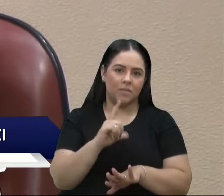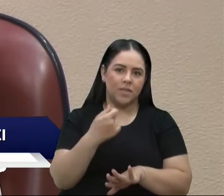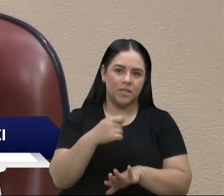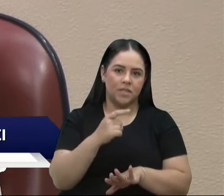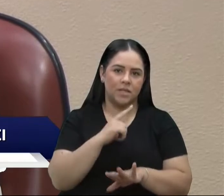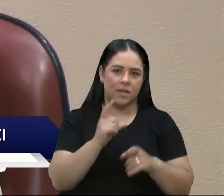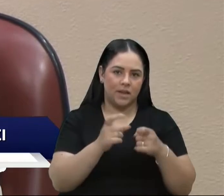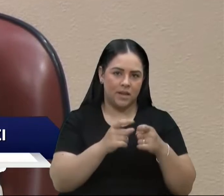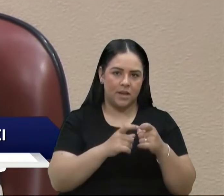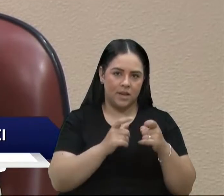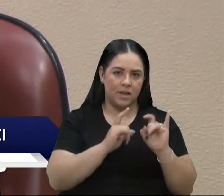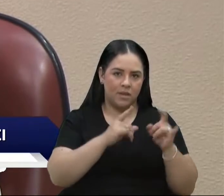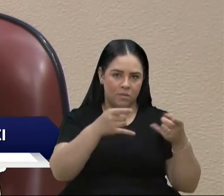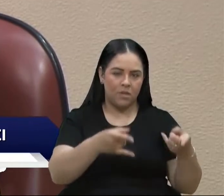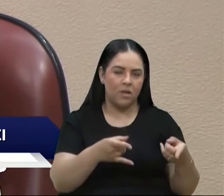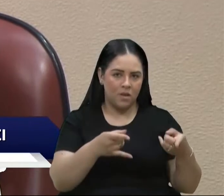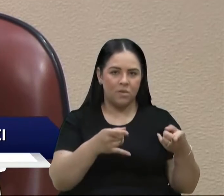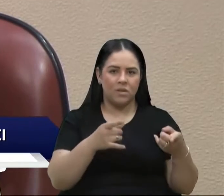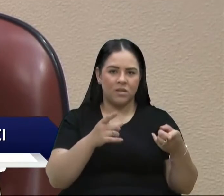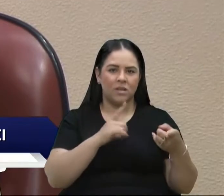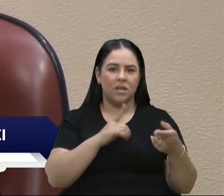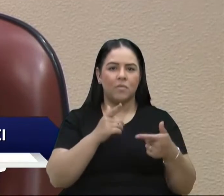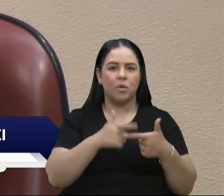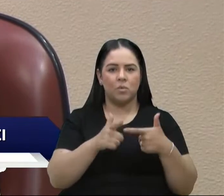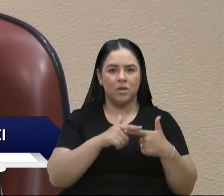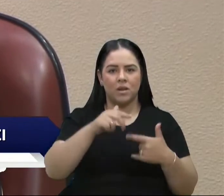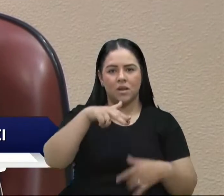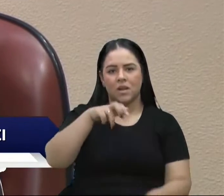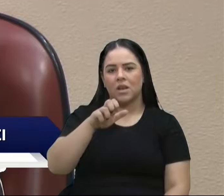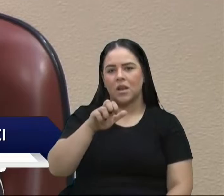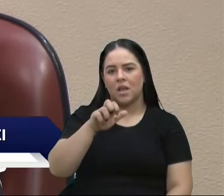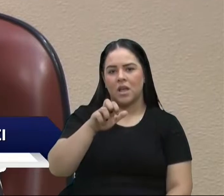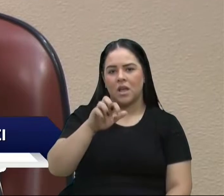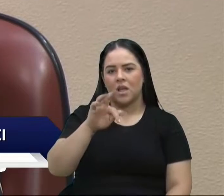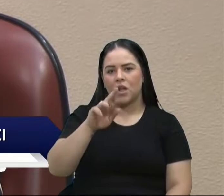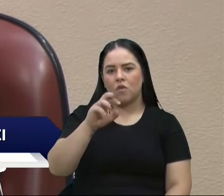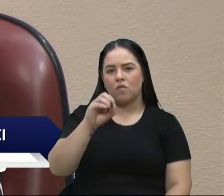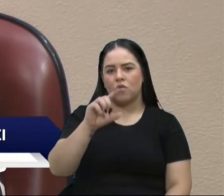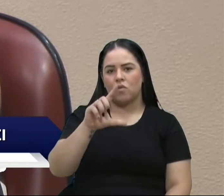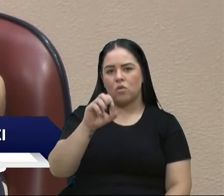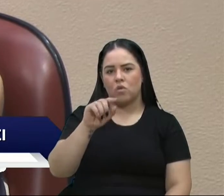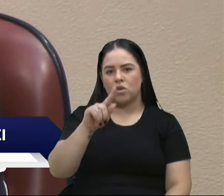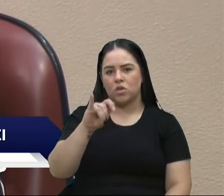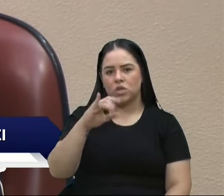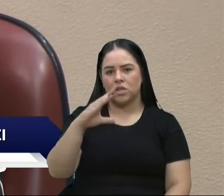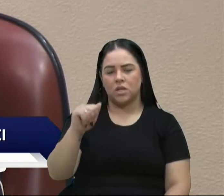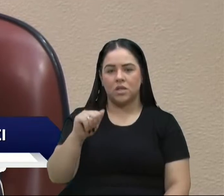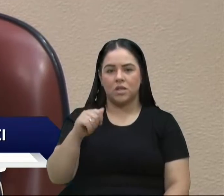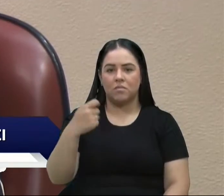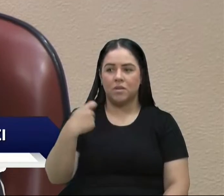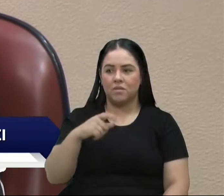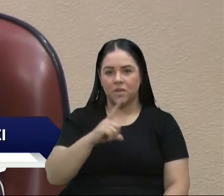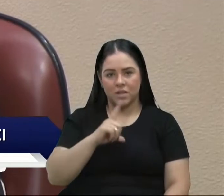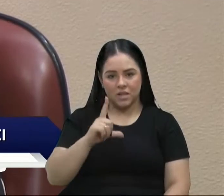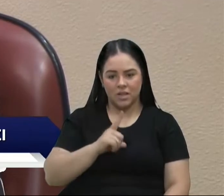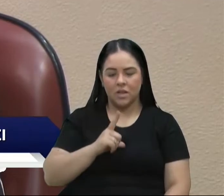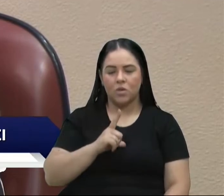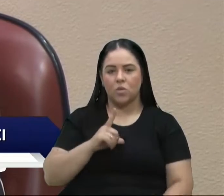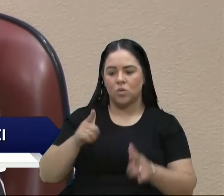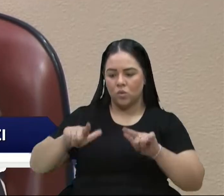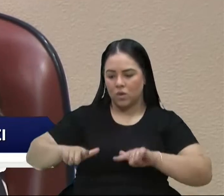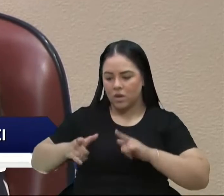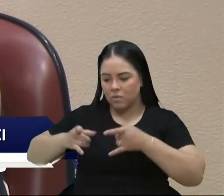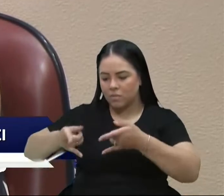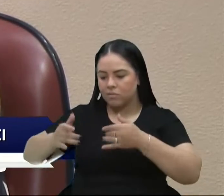uma descompensação também nefrológica, mas ele era tuberculoso positivo, precisava de um leito de isolamento num hospital. E